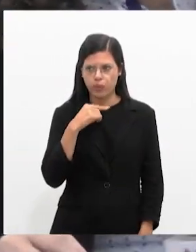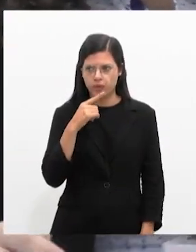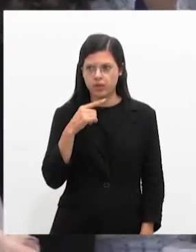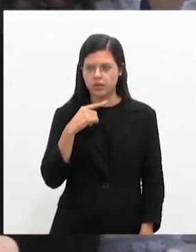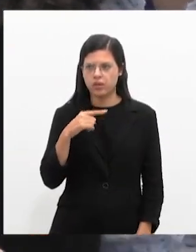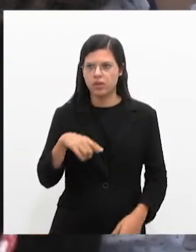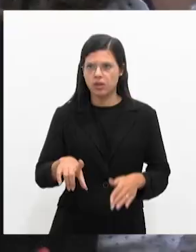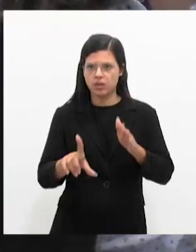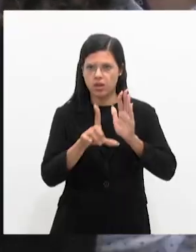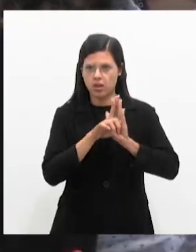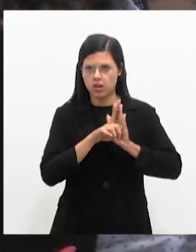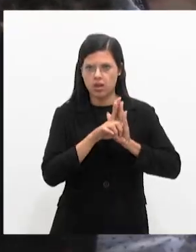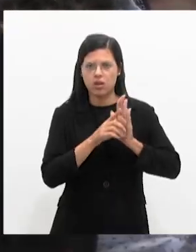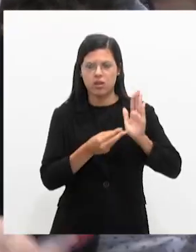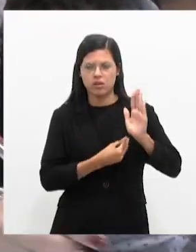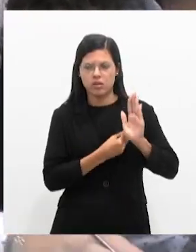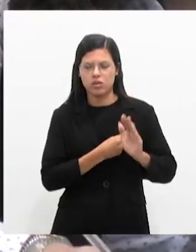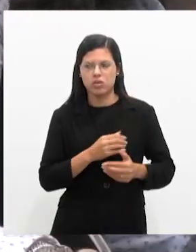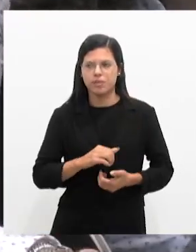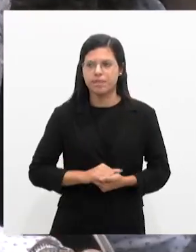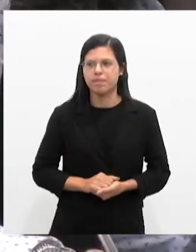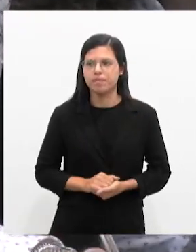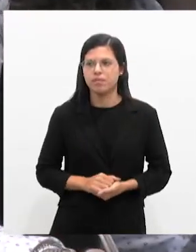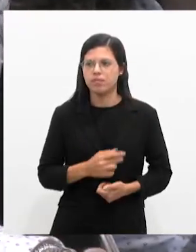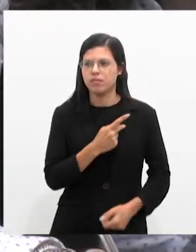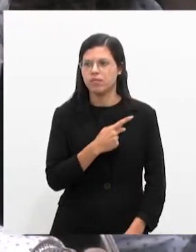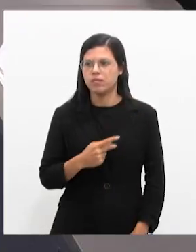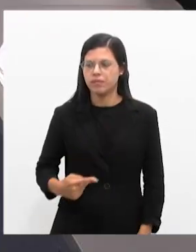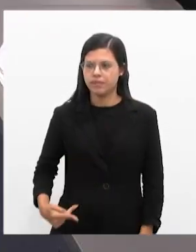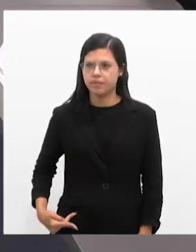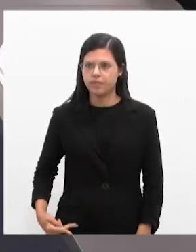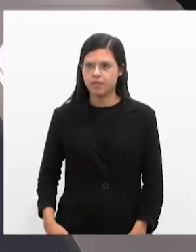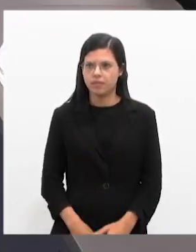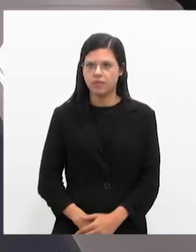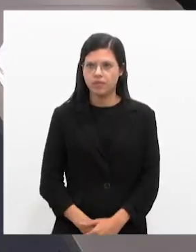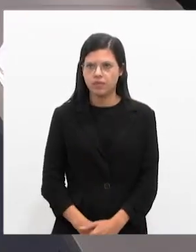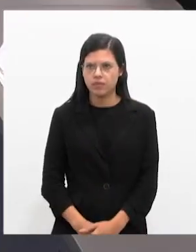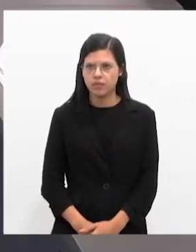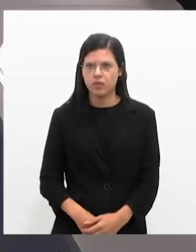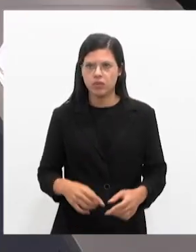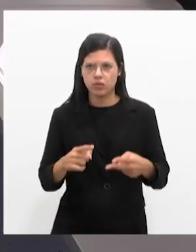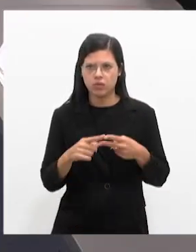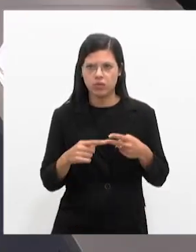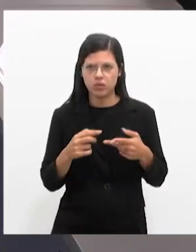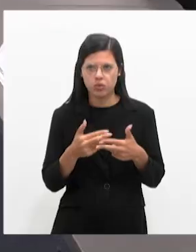lei que existe. Presidente, olha só, Luiz Paulo. 2 aspectos.